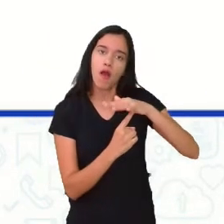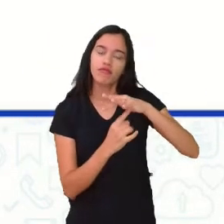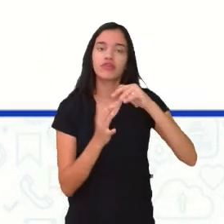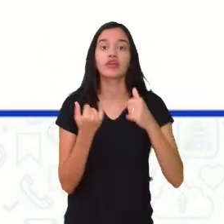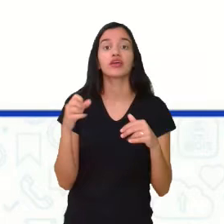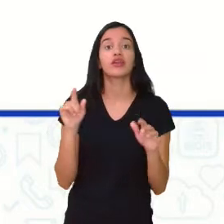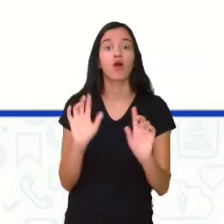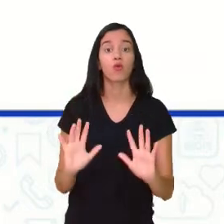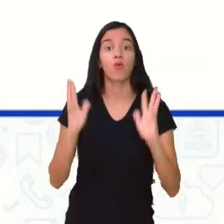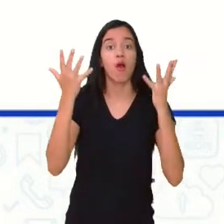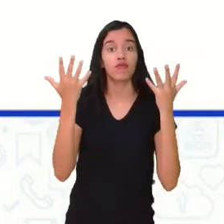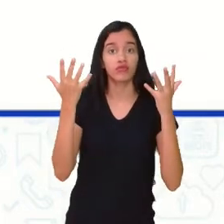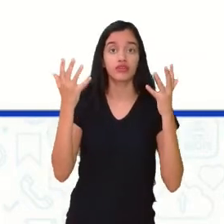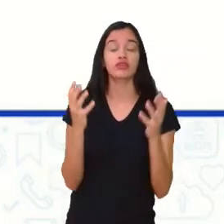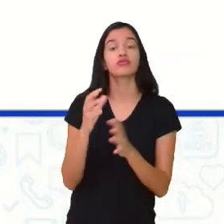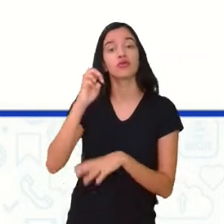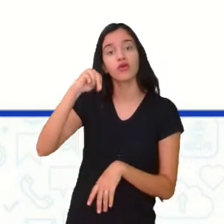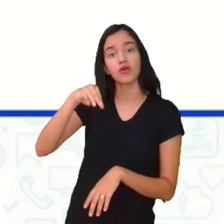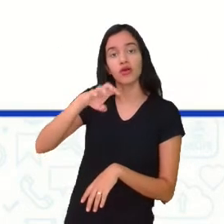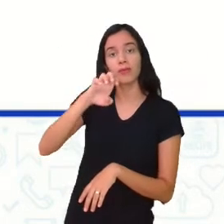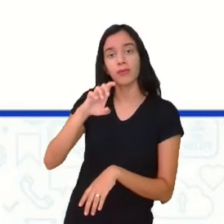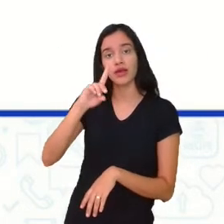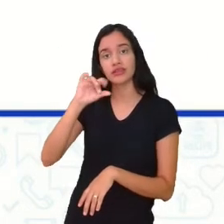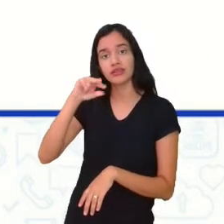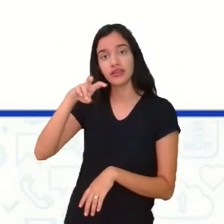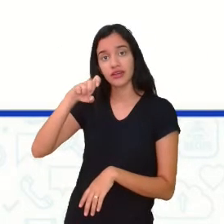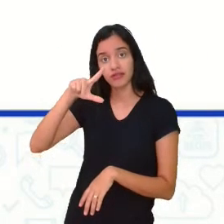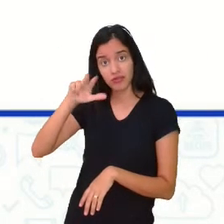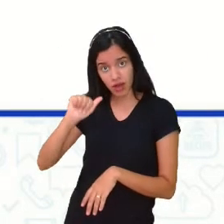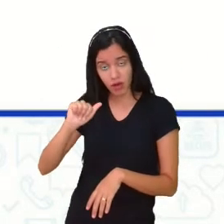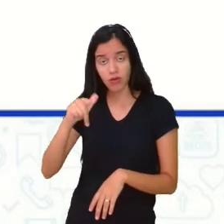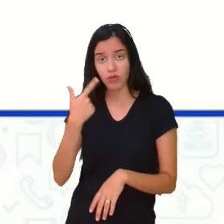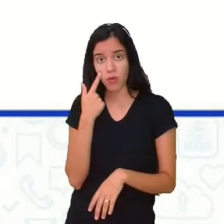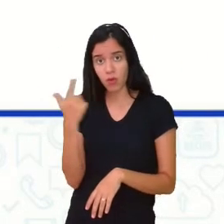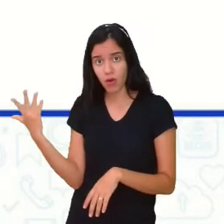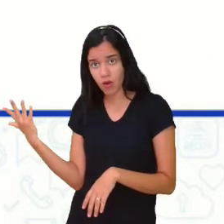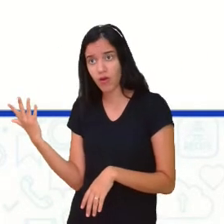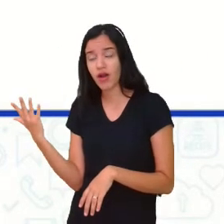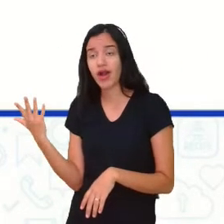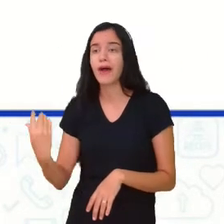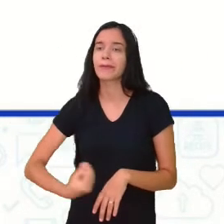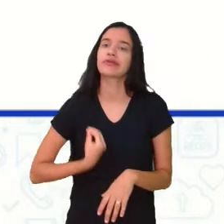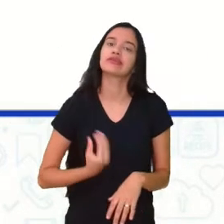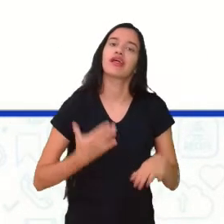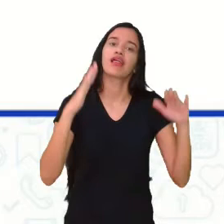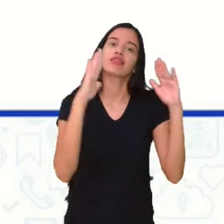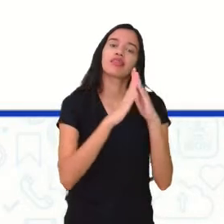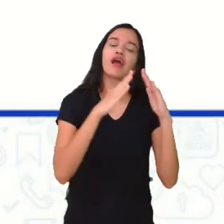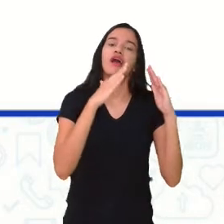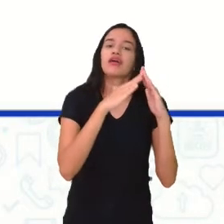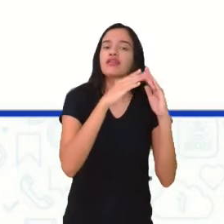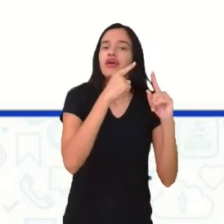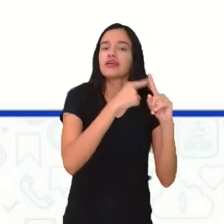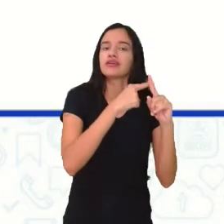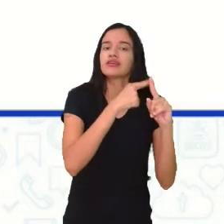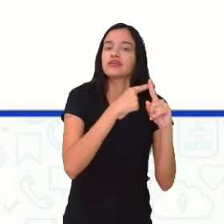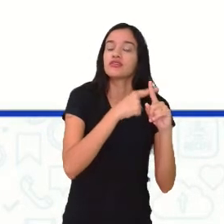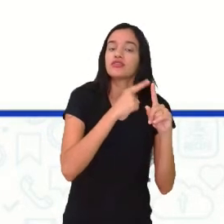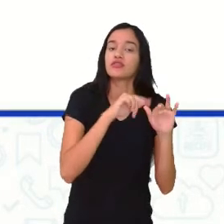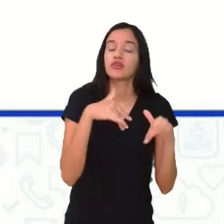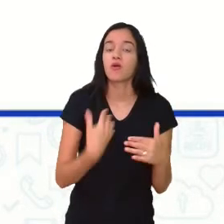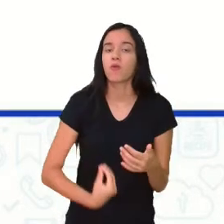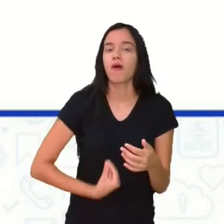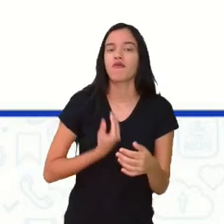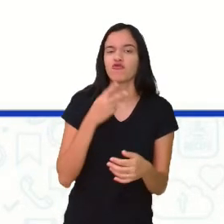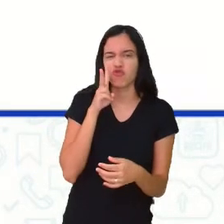evento medieval. Vocês veem aí nessa imagem que a presença da igreja, porque a igreja ela é muito forte na Idade Média,